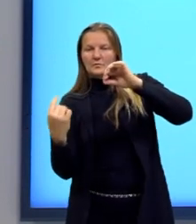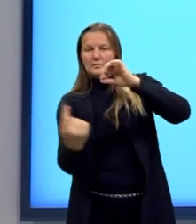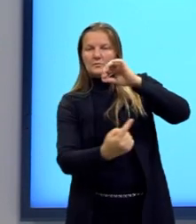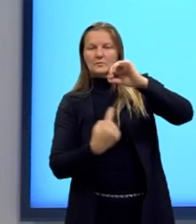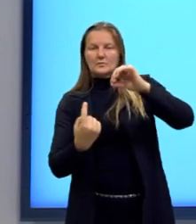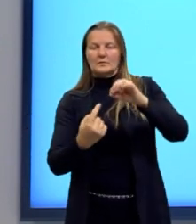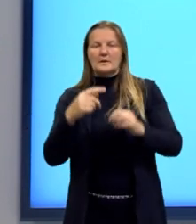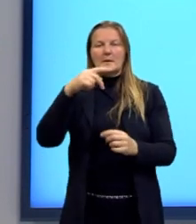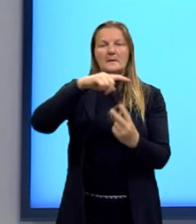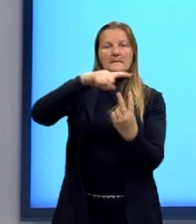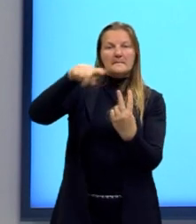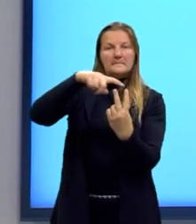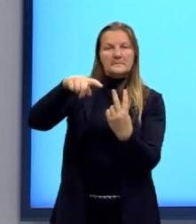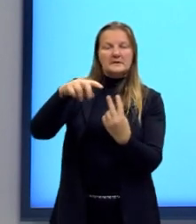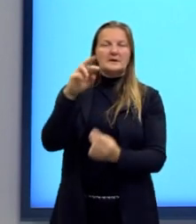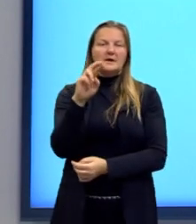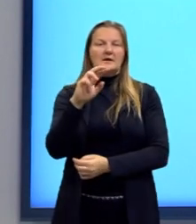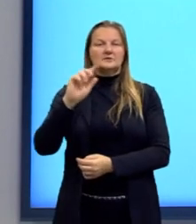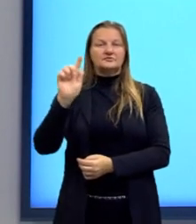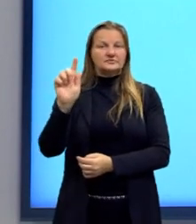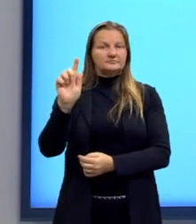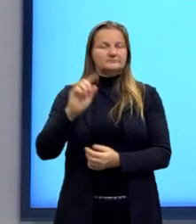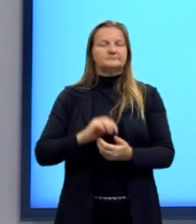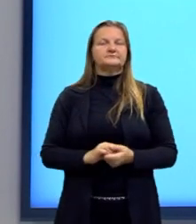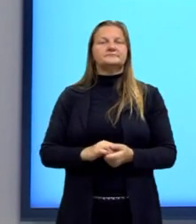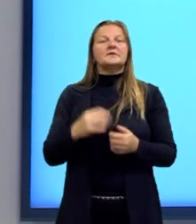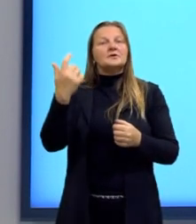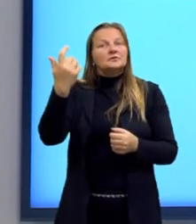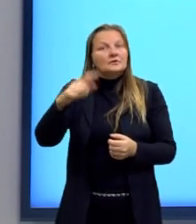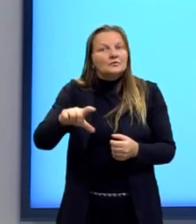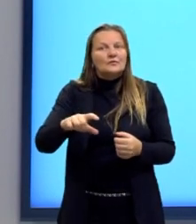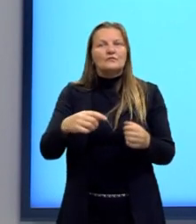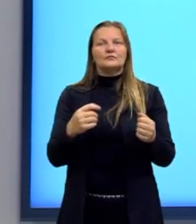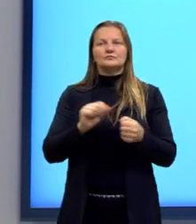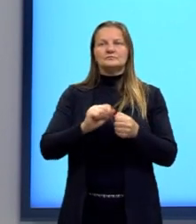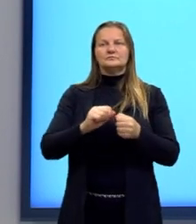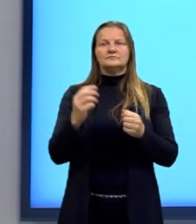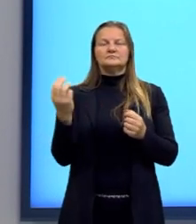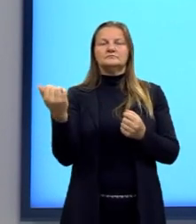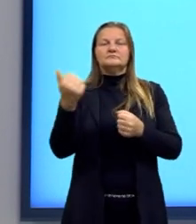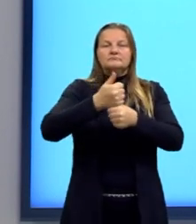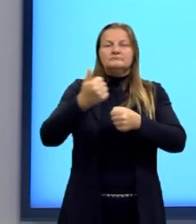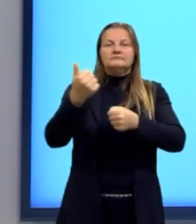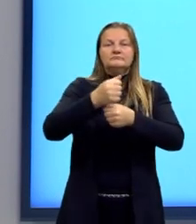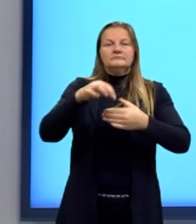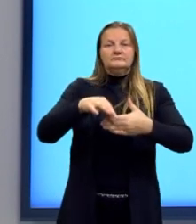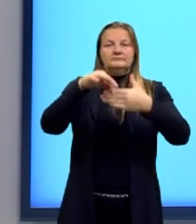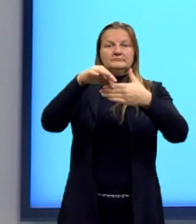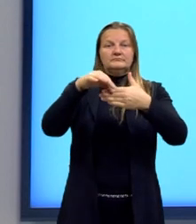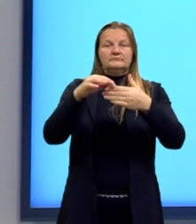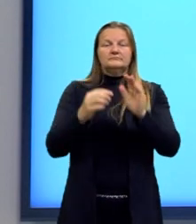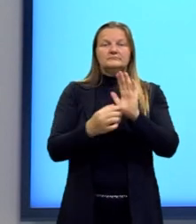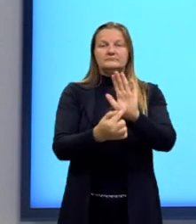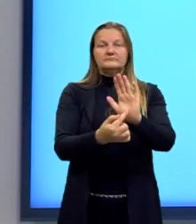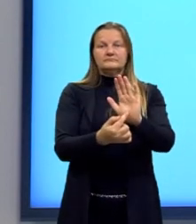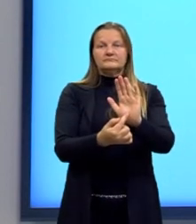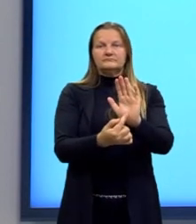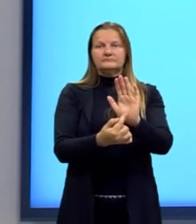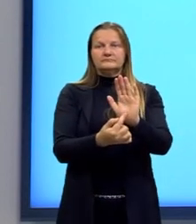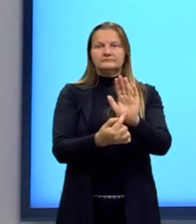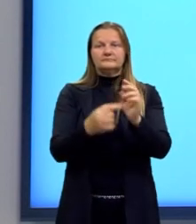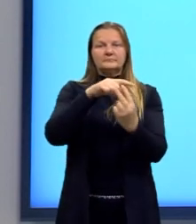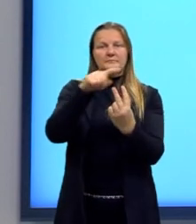prg né nosso geratriz novamente a gente consegue colocar os termos em evidência nesses dois termos